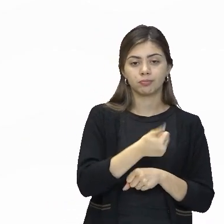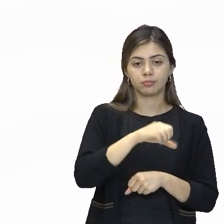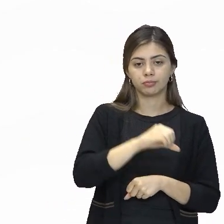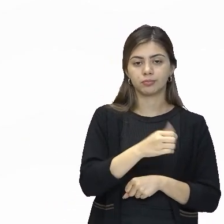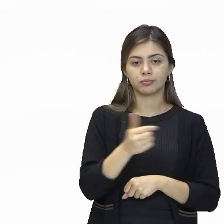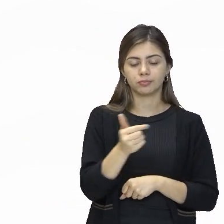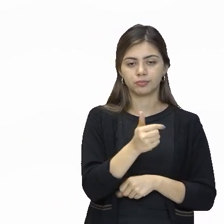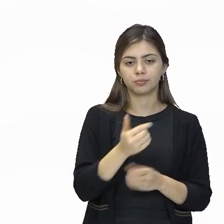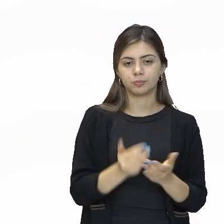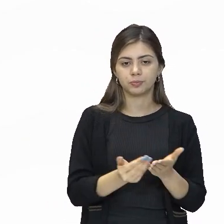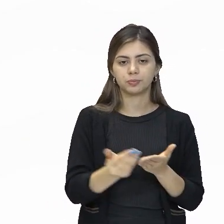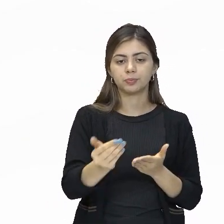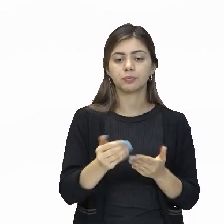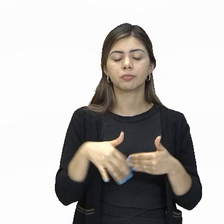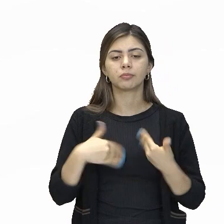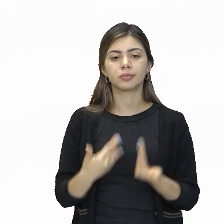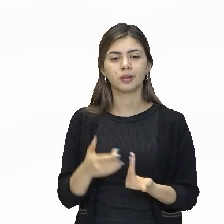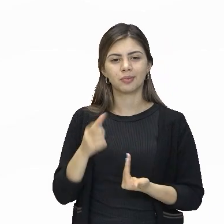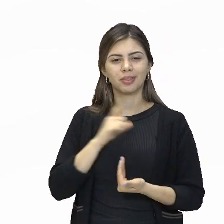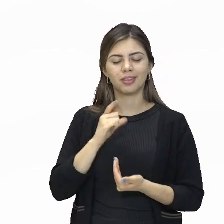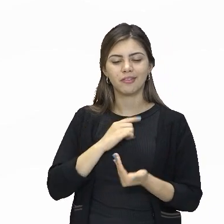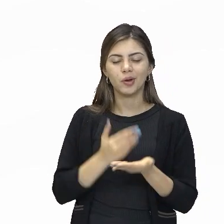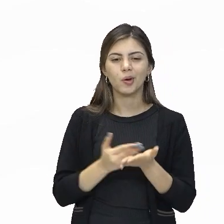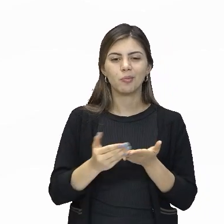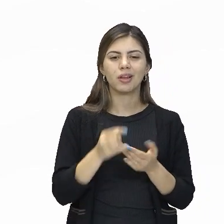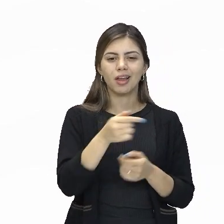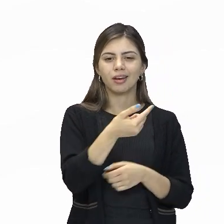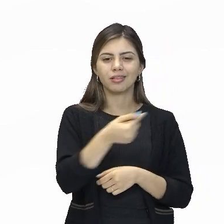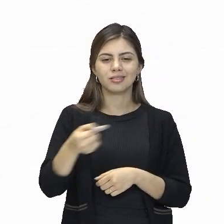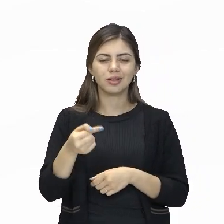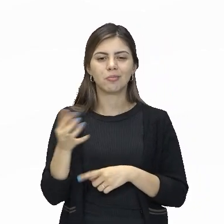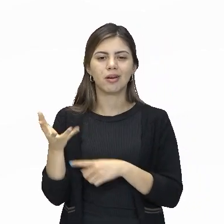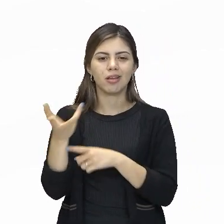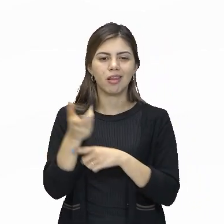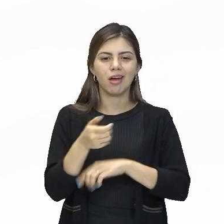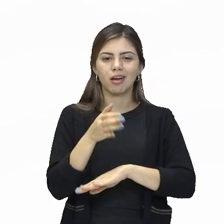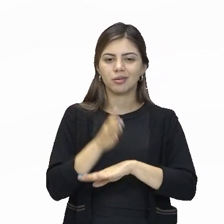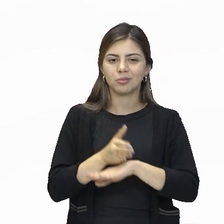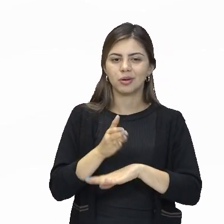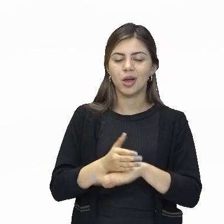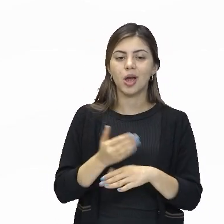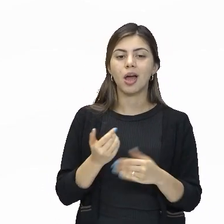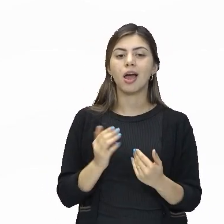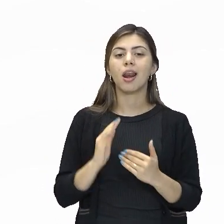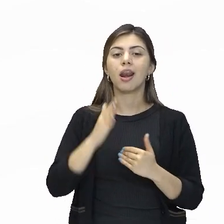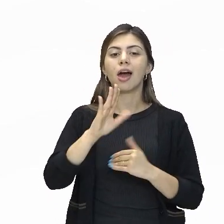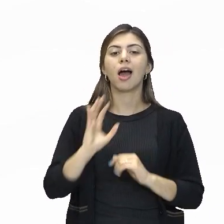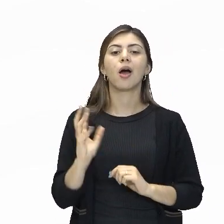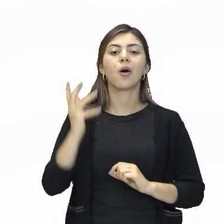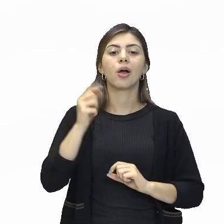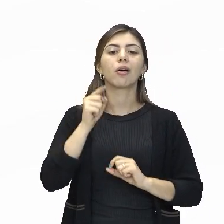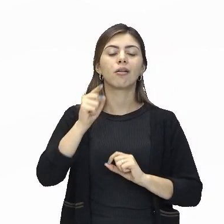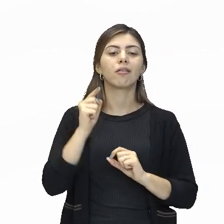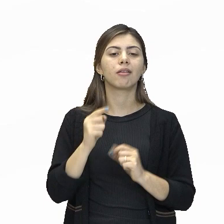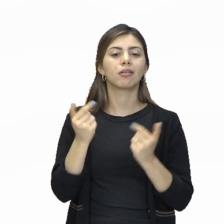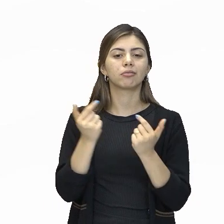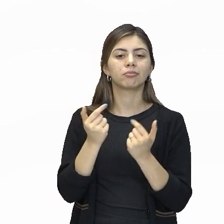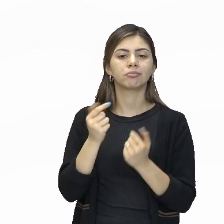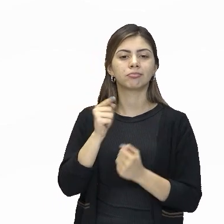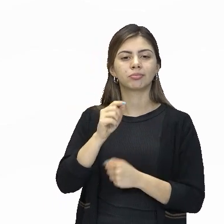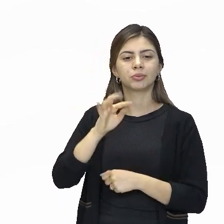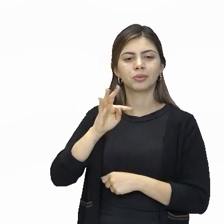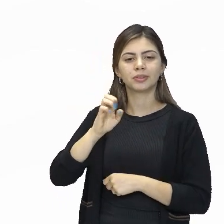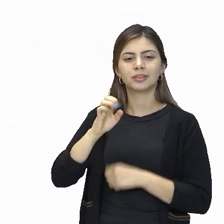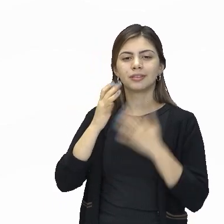1922. E ele deu início lá na Semana da Arte Moderna, que aconteceu no Teatro Municipal de São Paulo, fevereiro